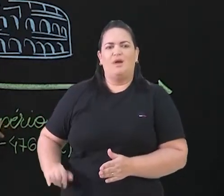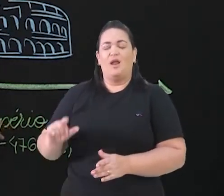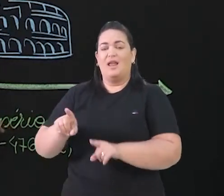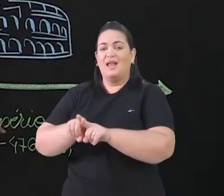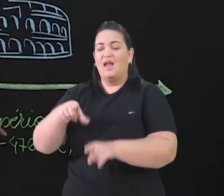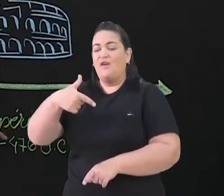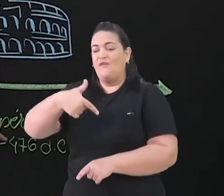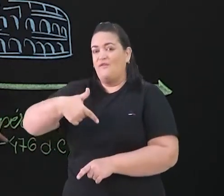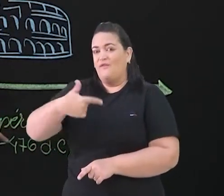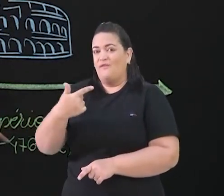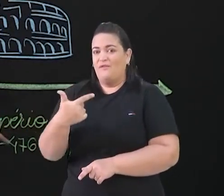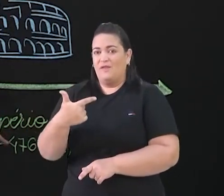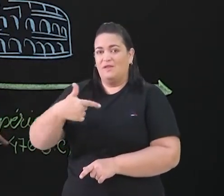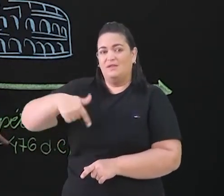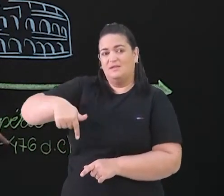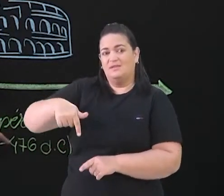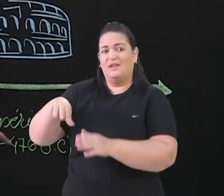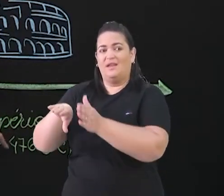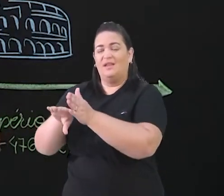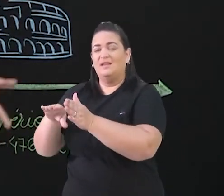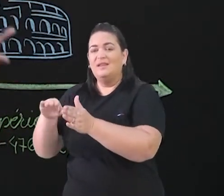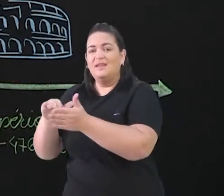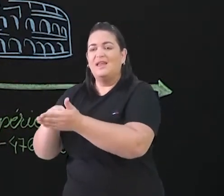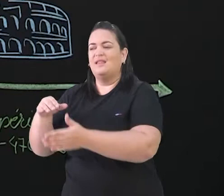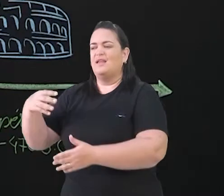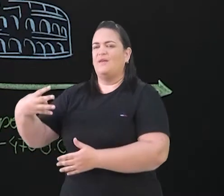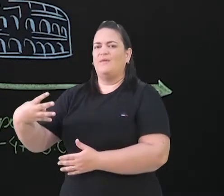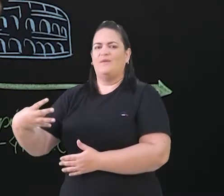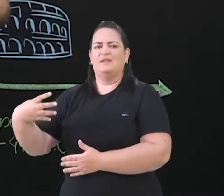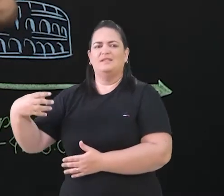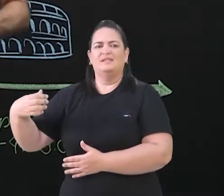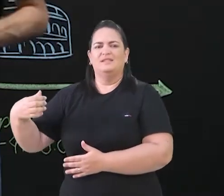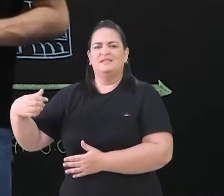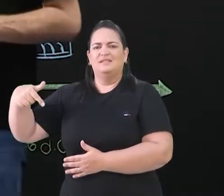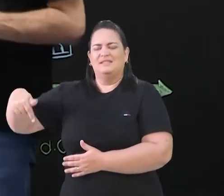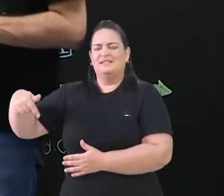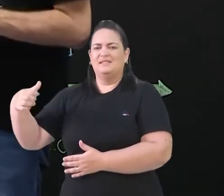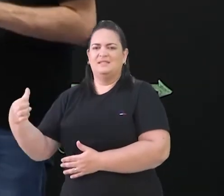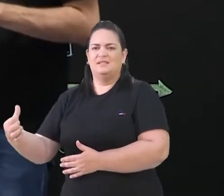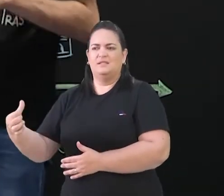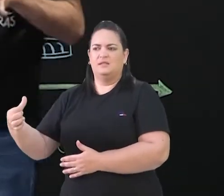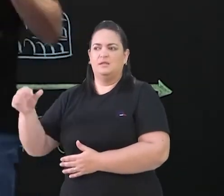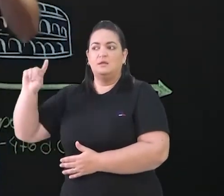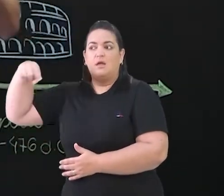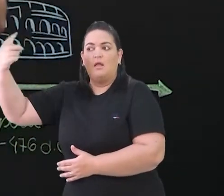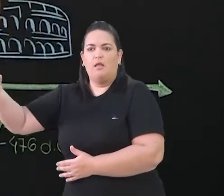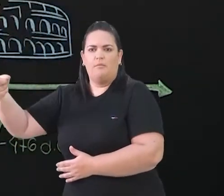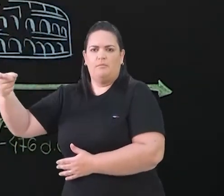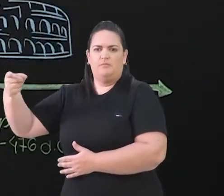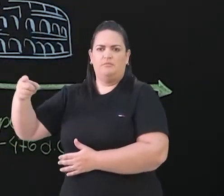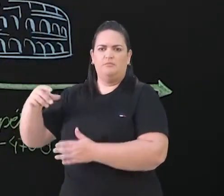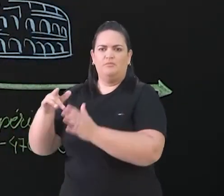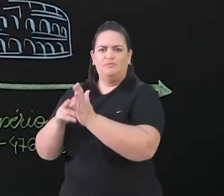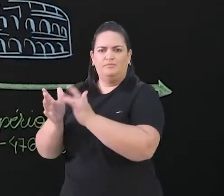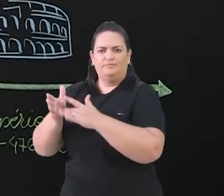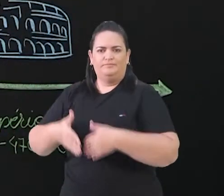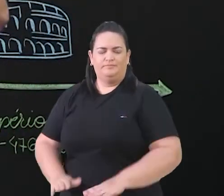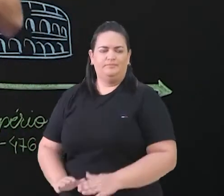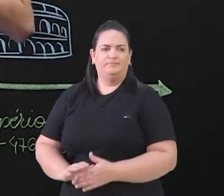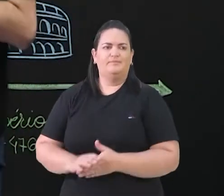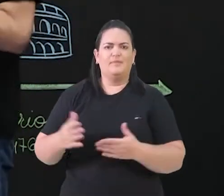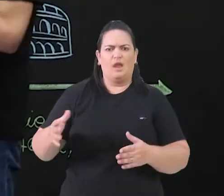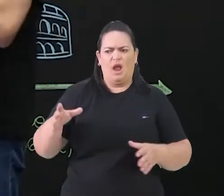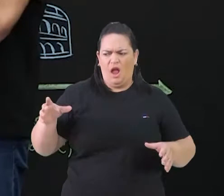do Ocidente, em 476 d.C. Legal, como a gente sempre comenta, a ideia aqui não é você decorar essas datas, mas